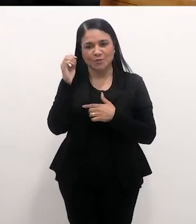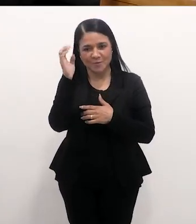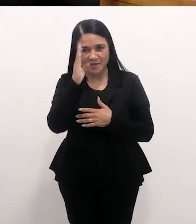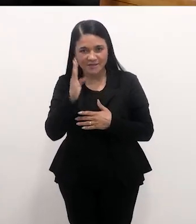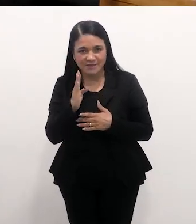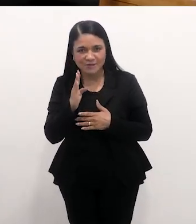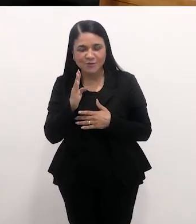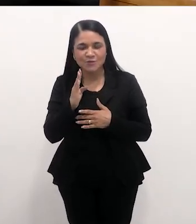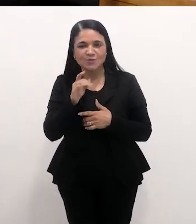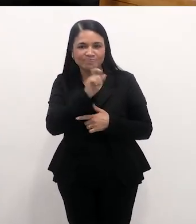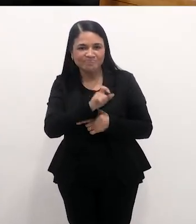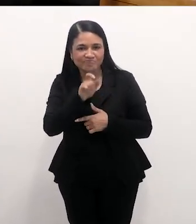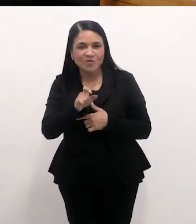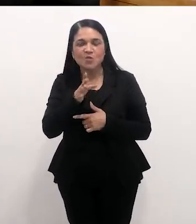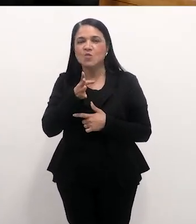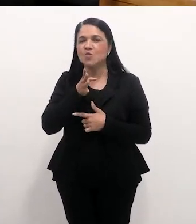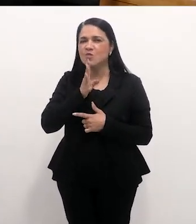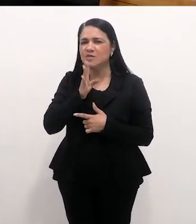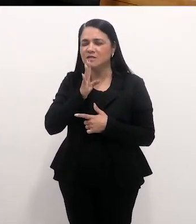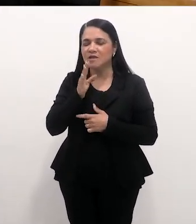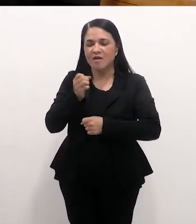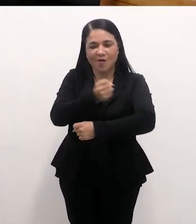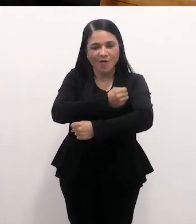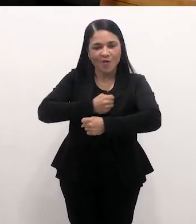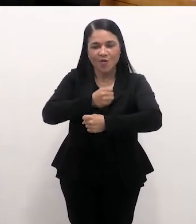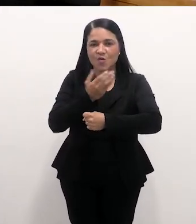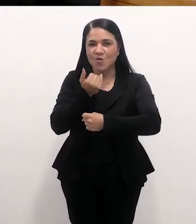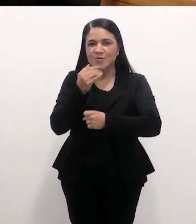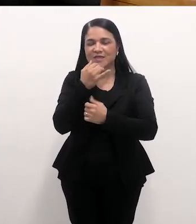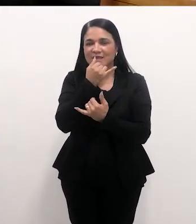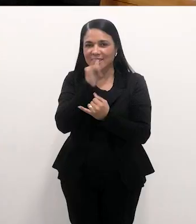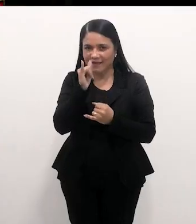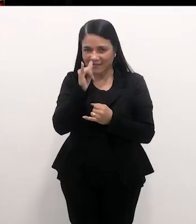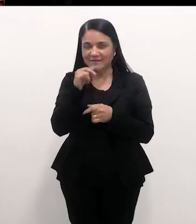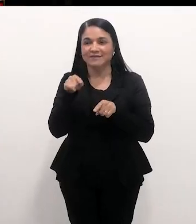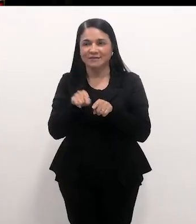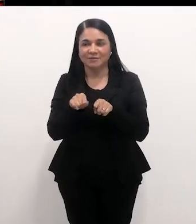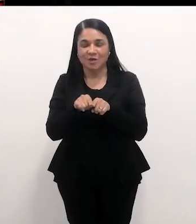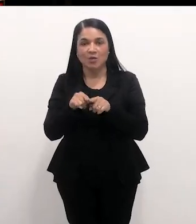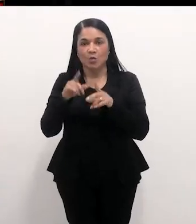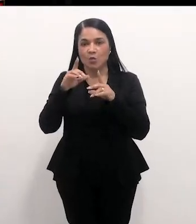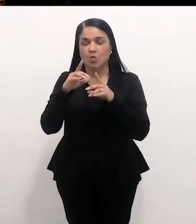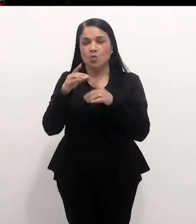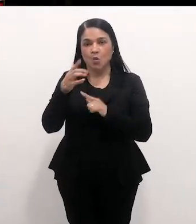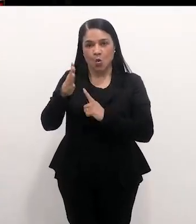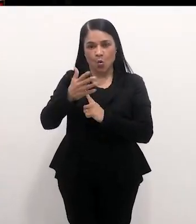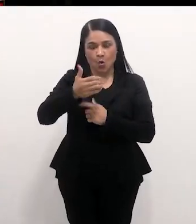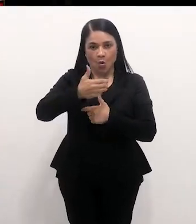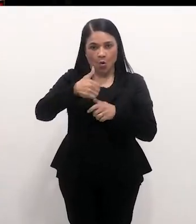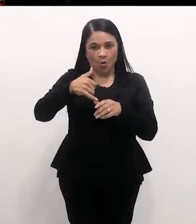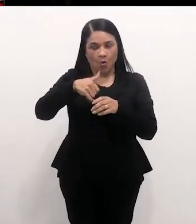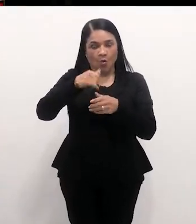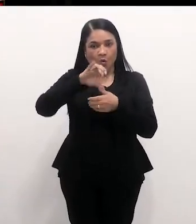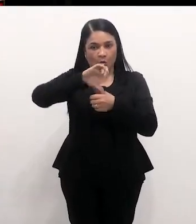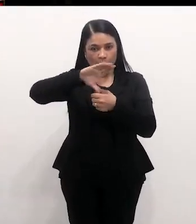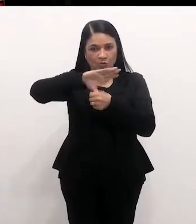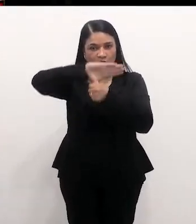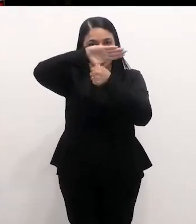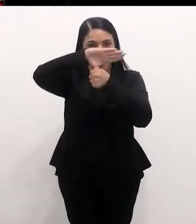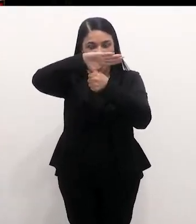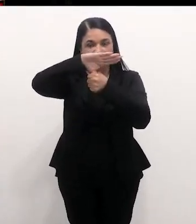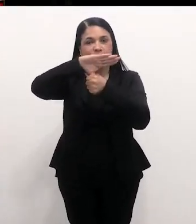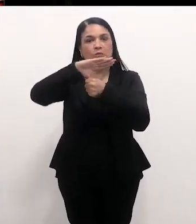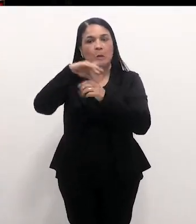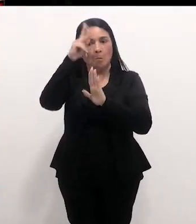de conhecer mais a gastronomia verdadeira italiana. Certo, inclusive o consulado tem um projeto de desenvolvimento